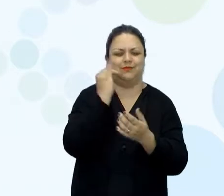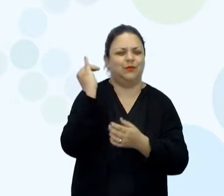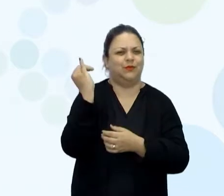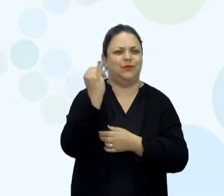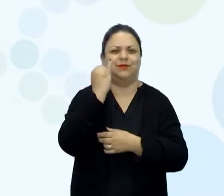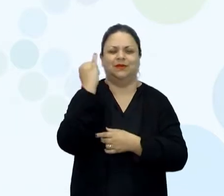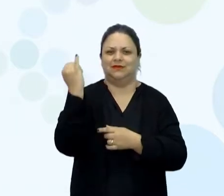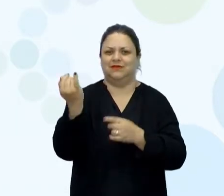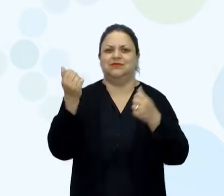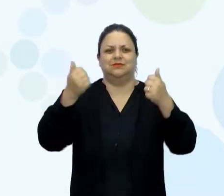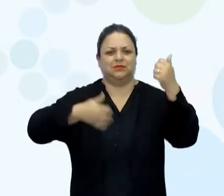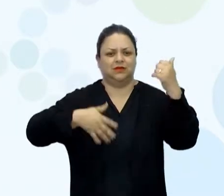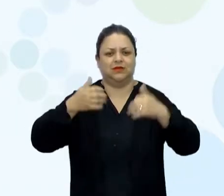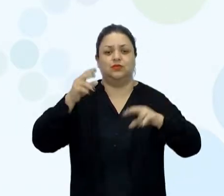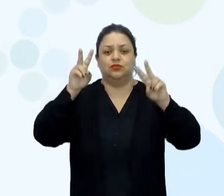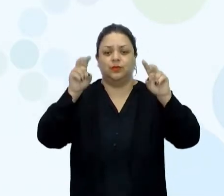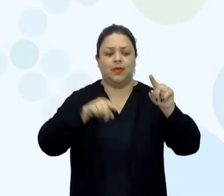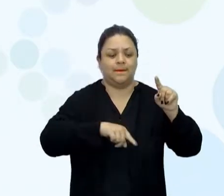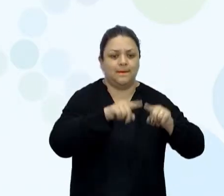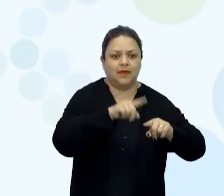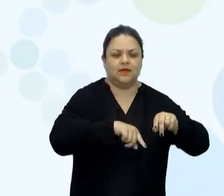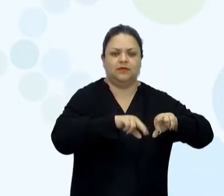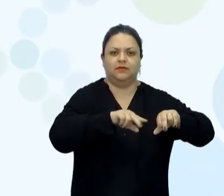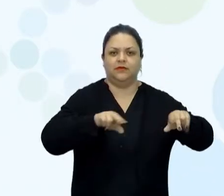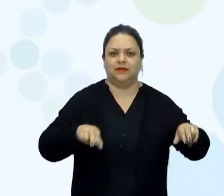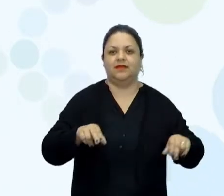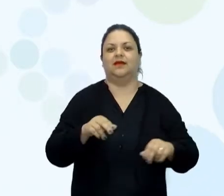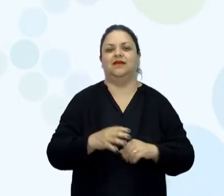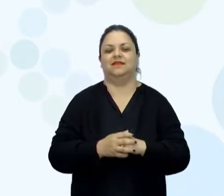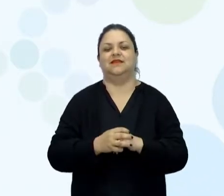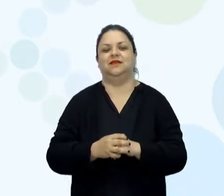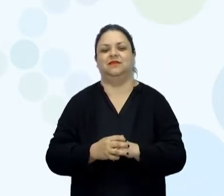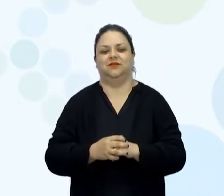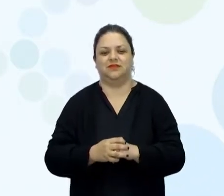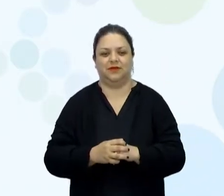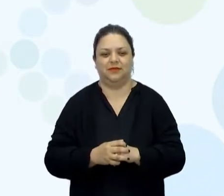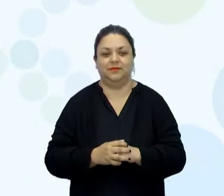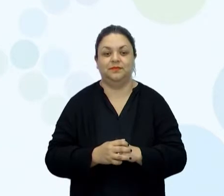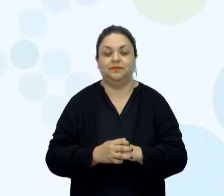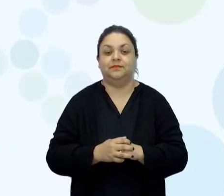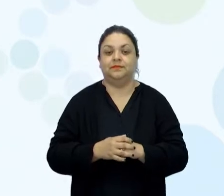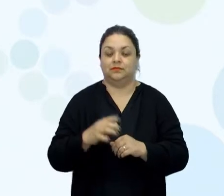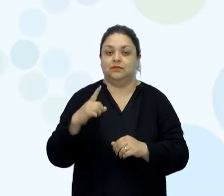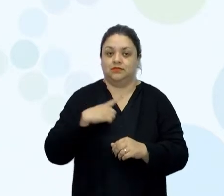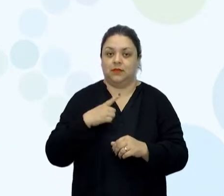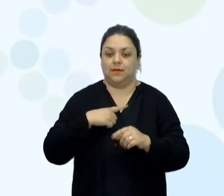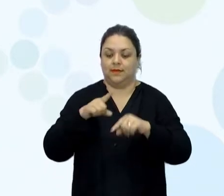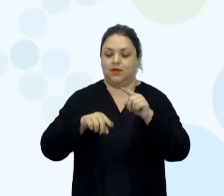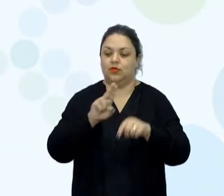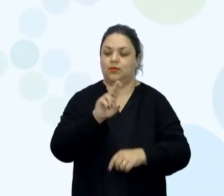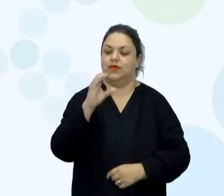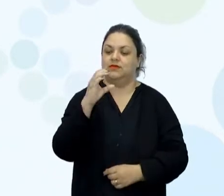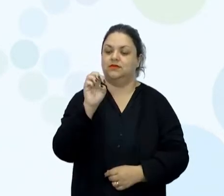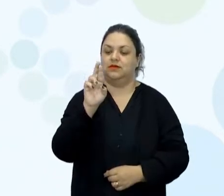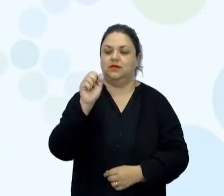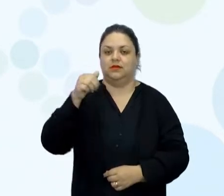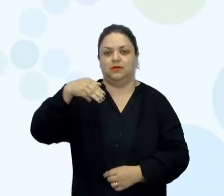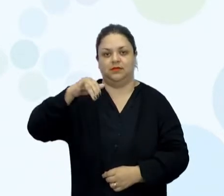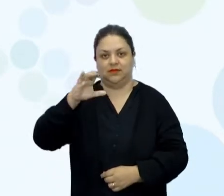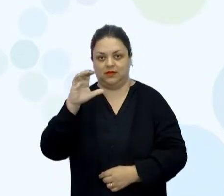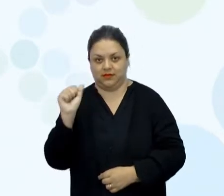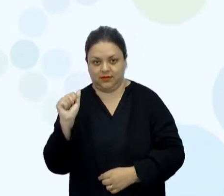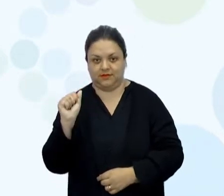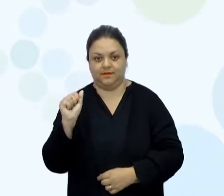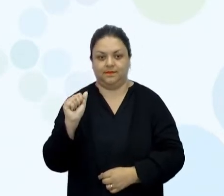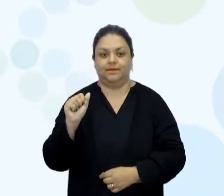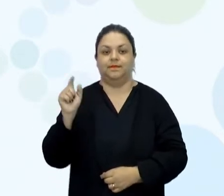aí, onde a gente está falando sobre os materiais cerâmicos, ok? Então, o nosso aprofundamento é o Corpo, Saúde e Linguagens, vai